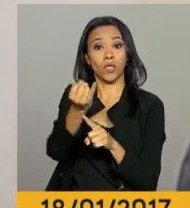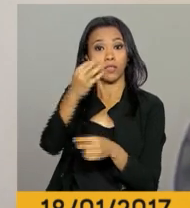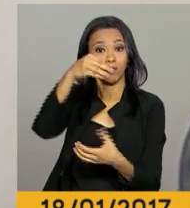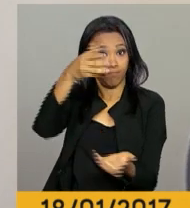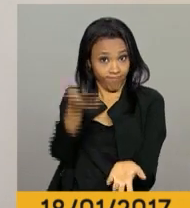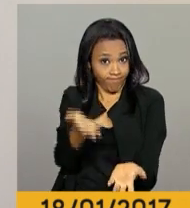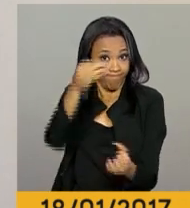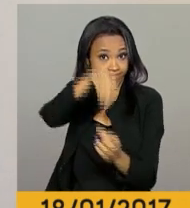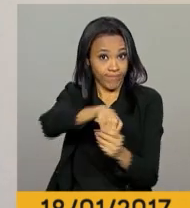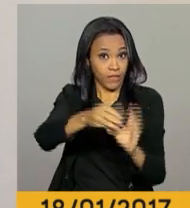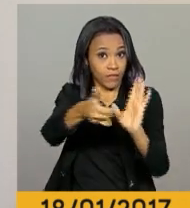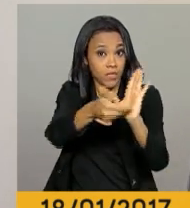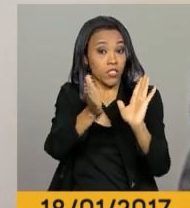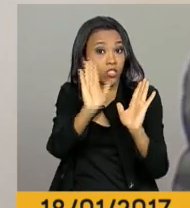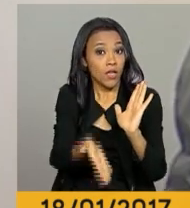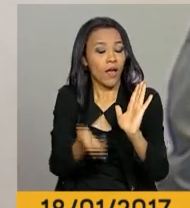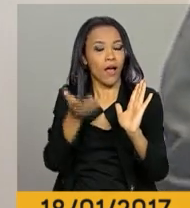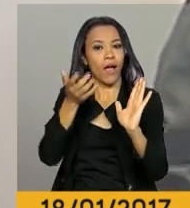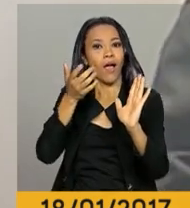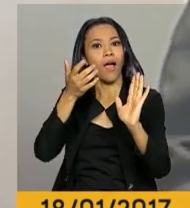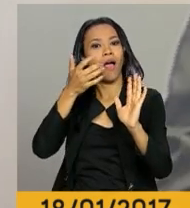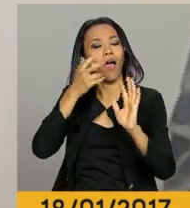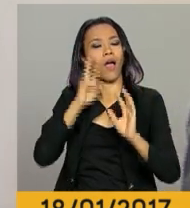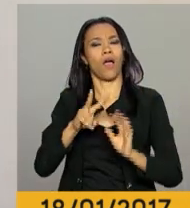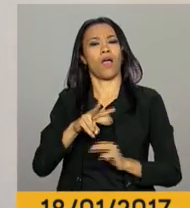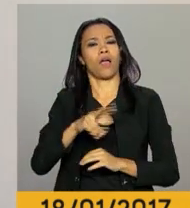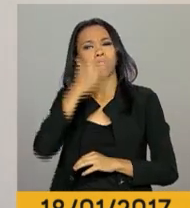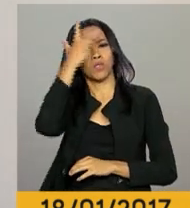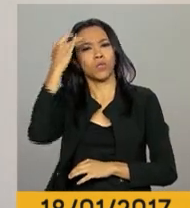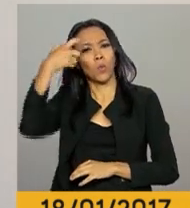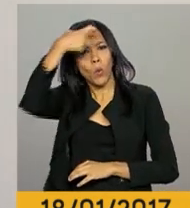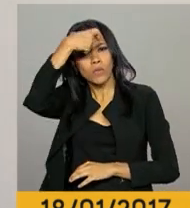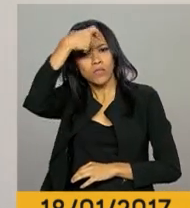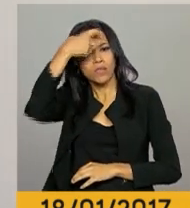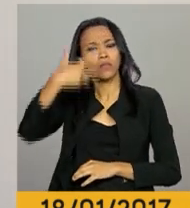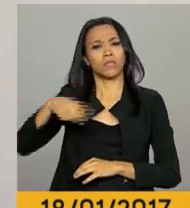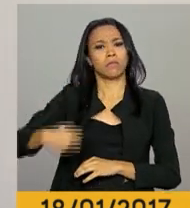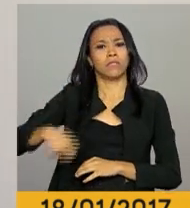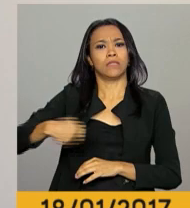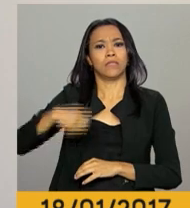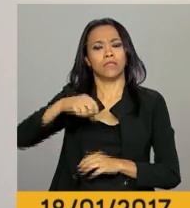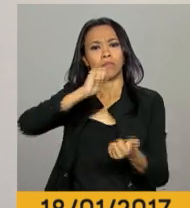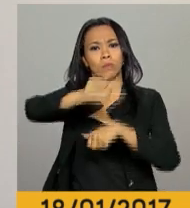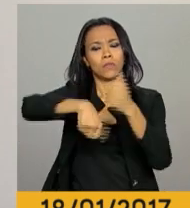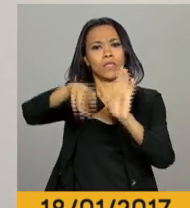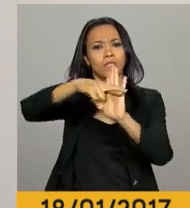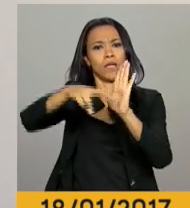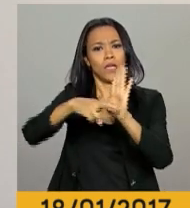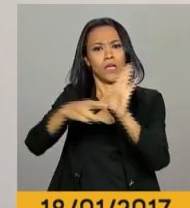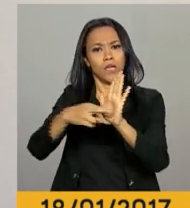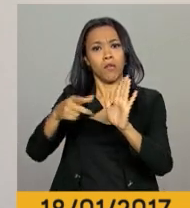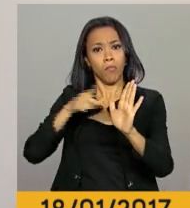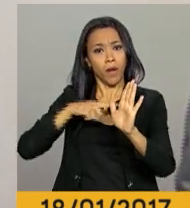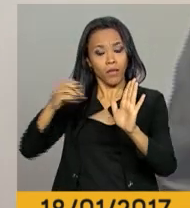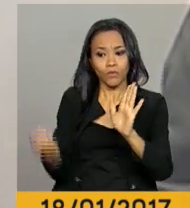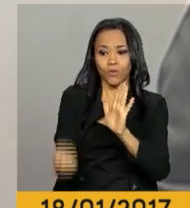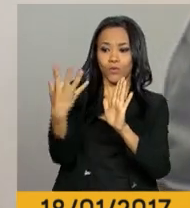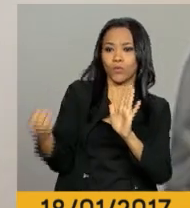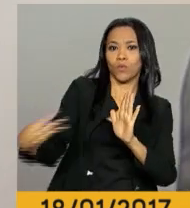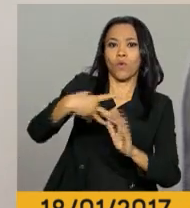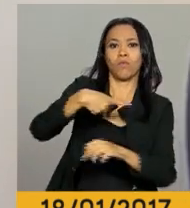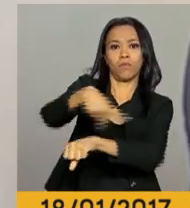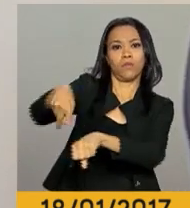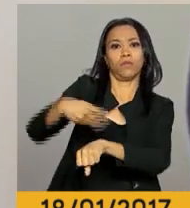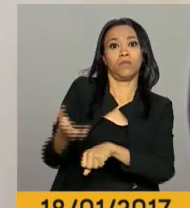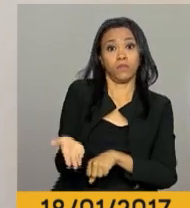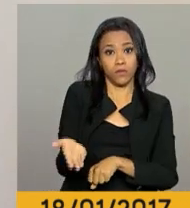estão conscientes de que é preciso reformular para criar um país novo não é eu vou dar um exemplo aqui